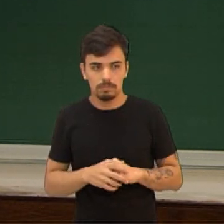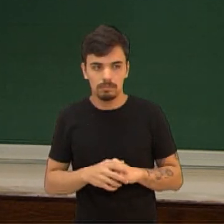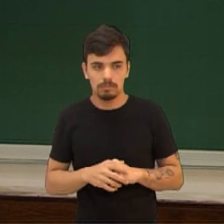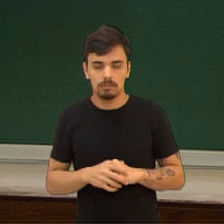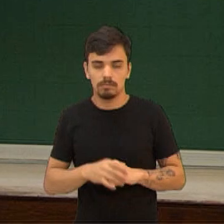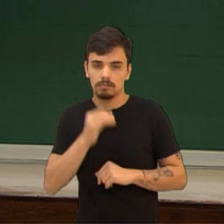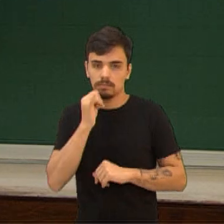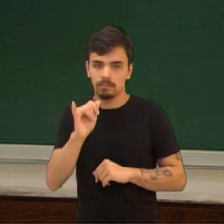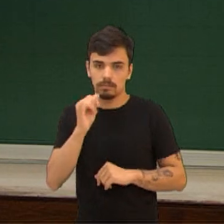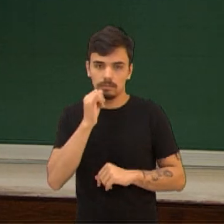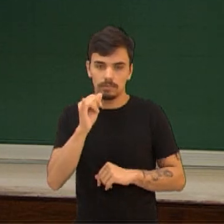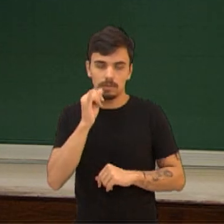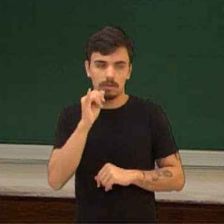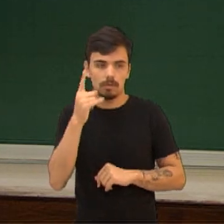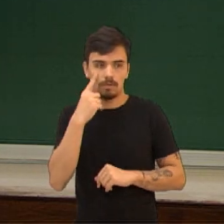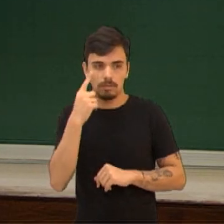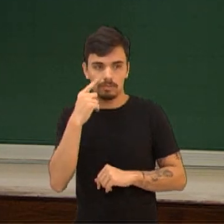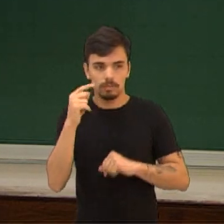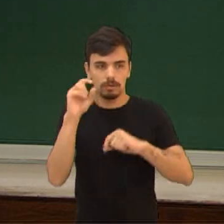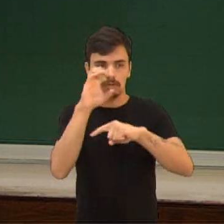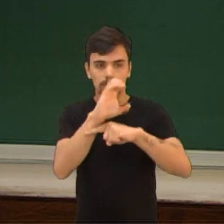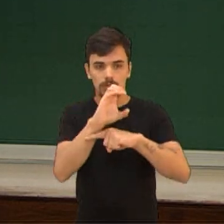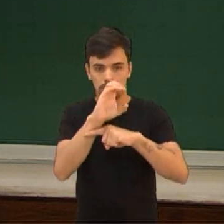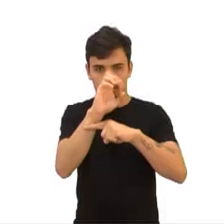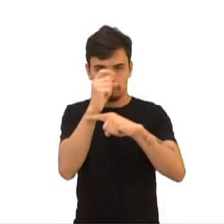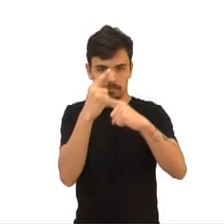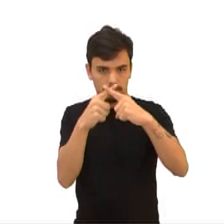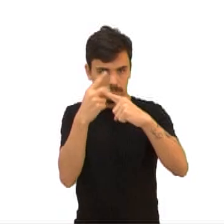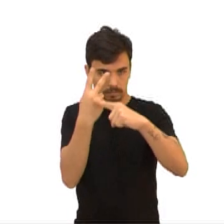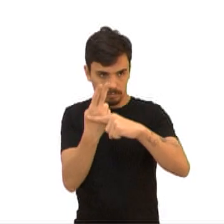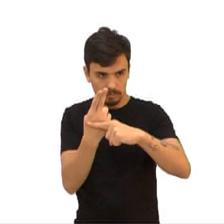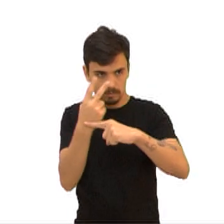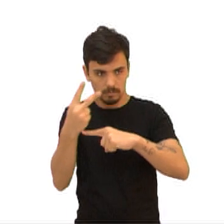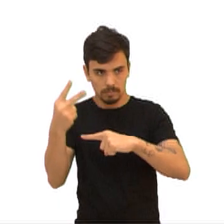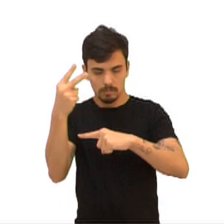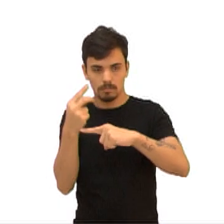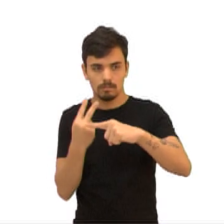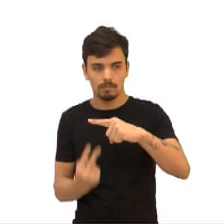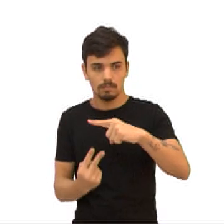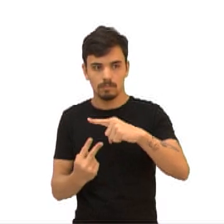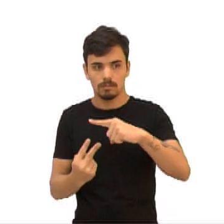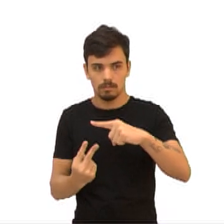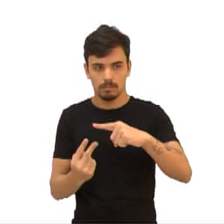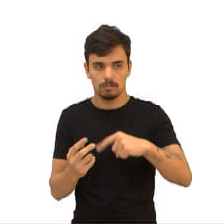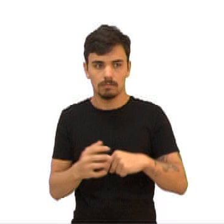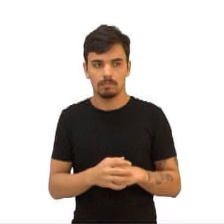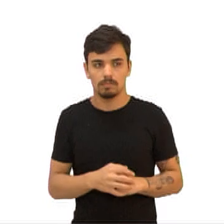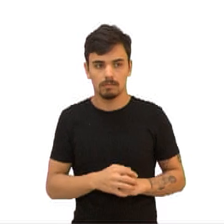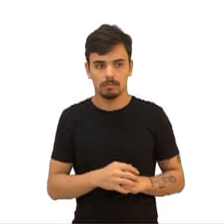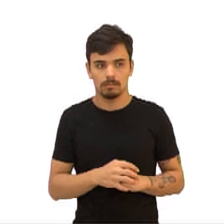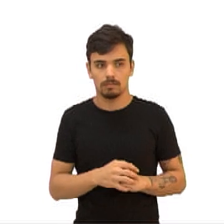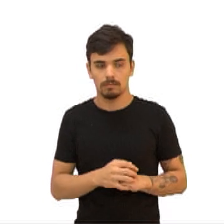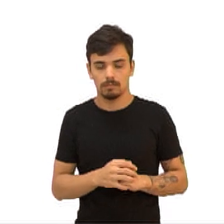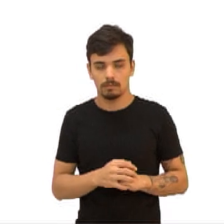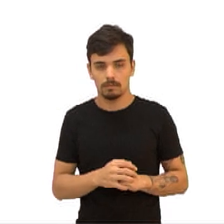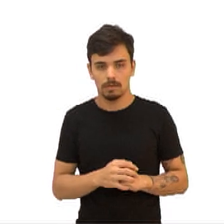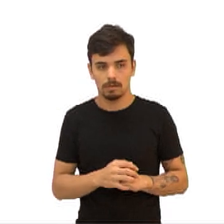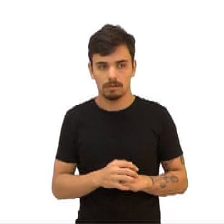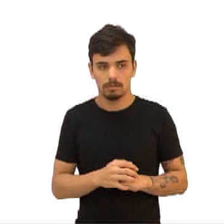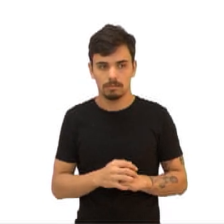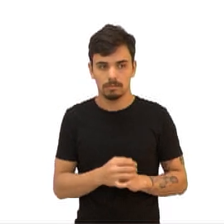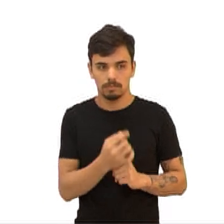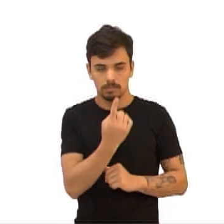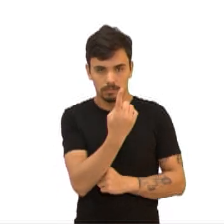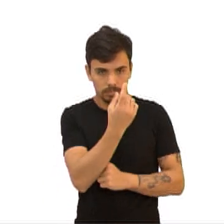Energia igual a capacitância vezes tensão ao quadrado sobre 2. E aí, pegar 16 microcoulombs, né,